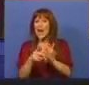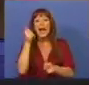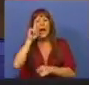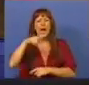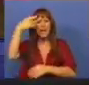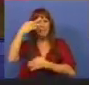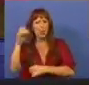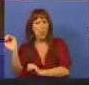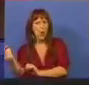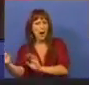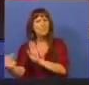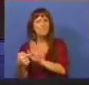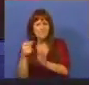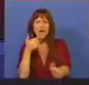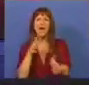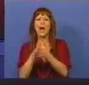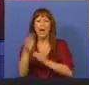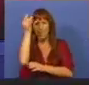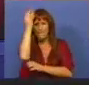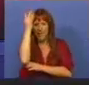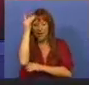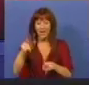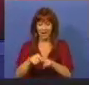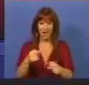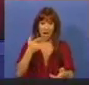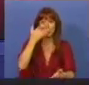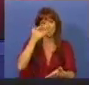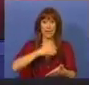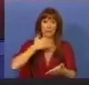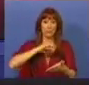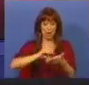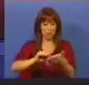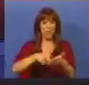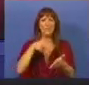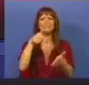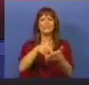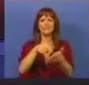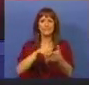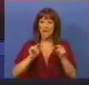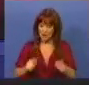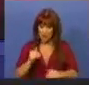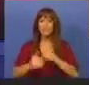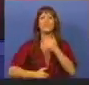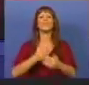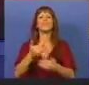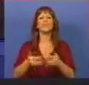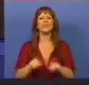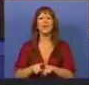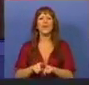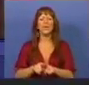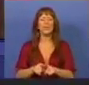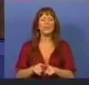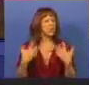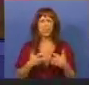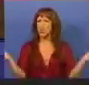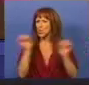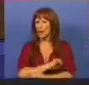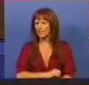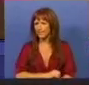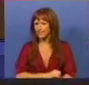não tem bom senso. E essas, preto no branco, são aquelas que aqui avançamos sem sombra de